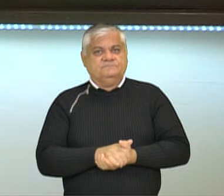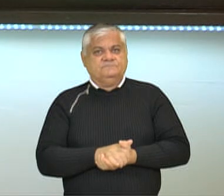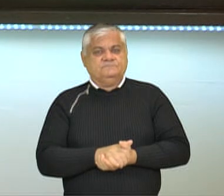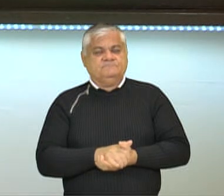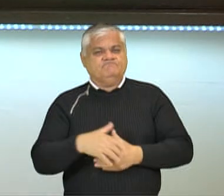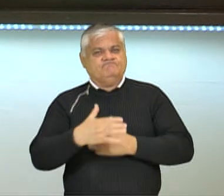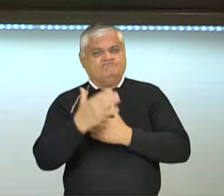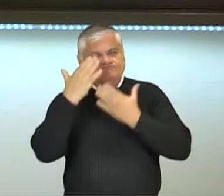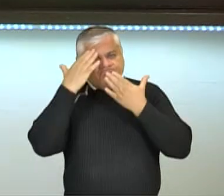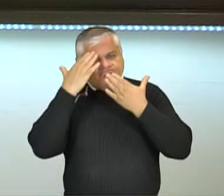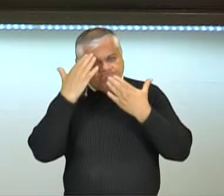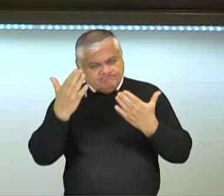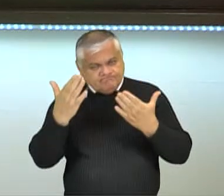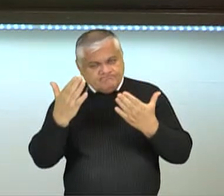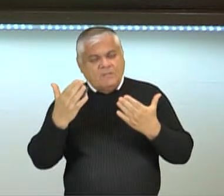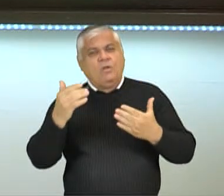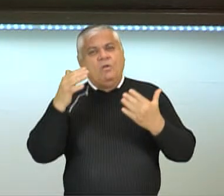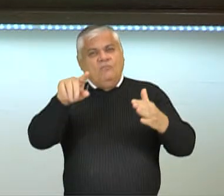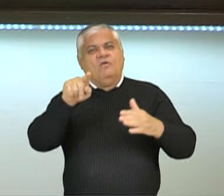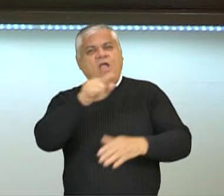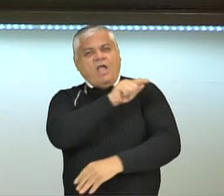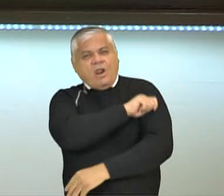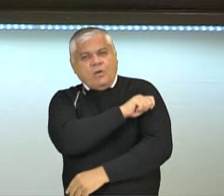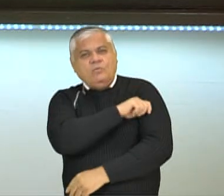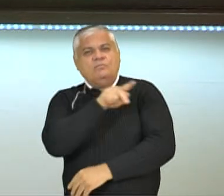Deixo aqui meu agradecimento, muito obrigada alunos,